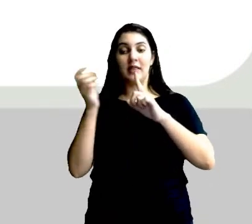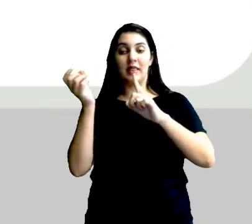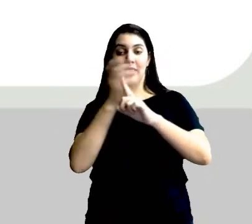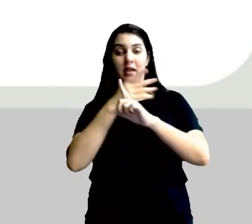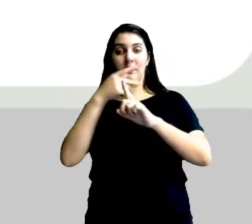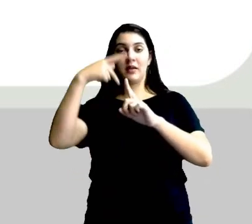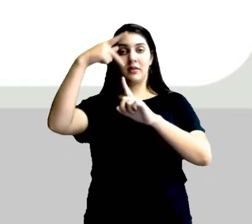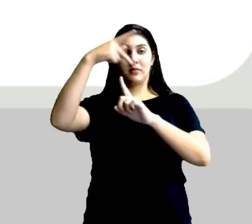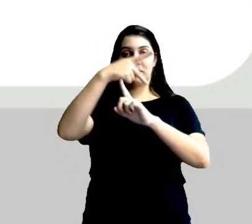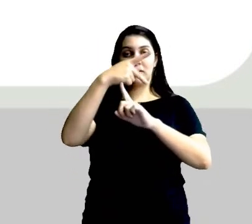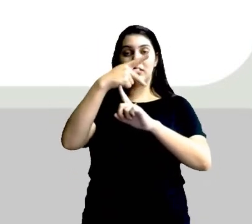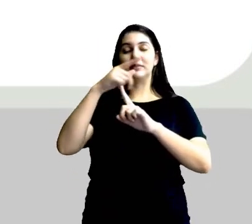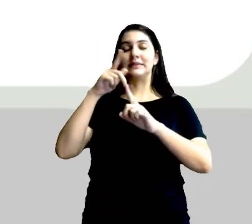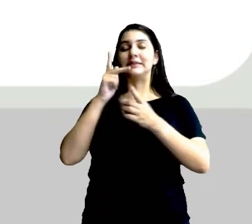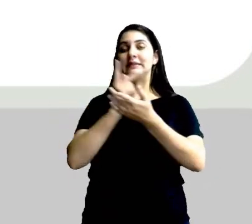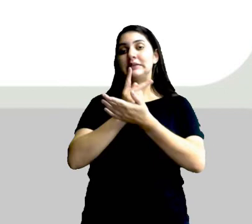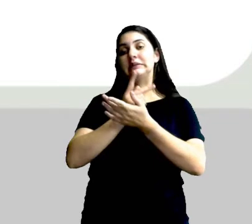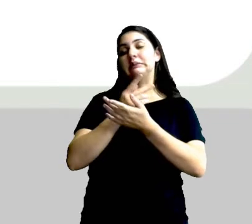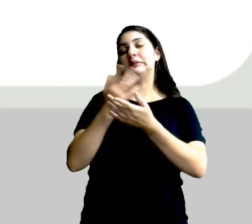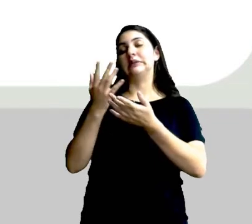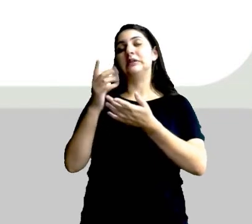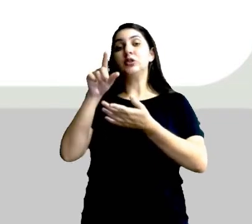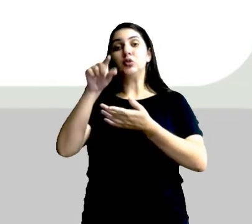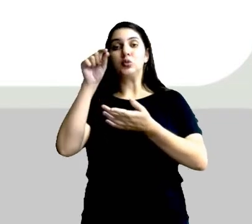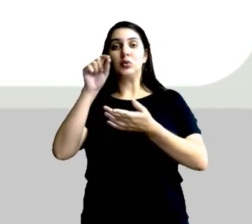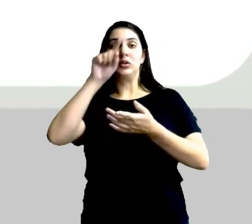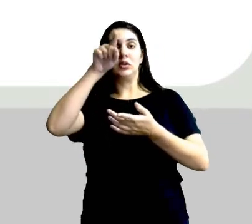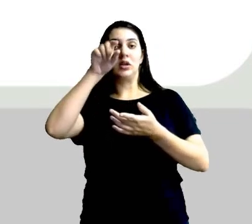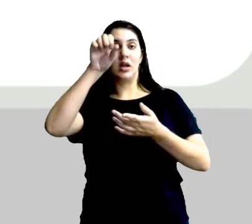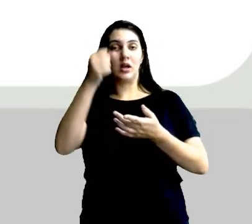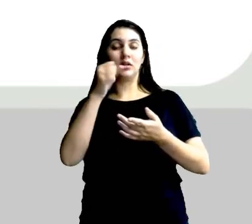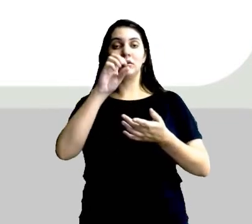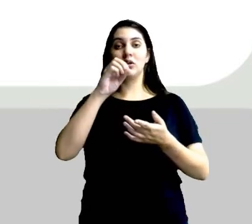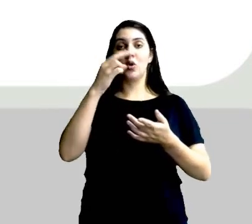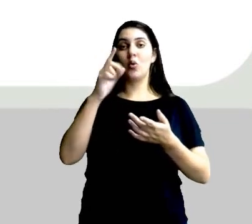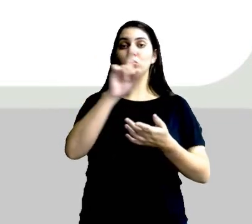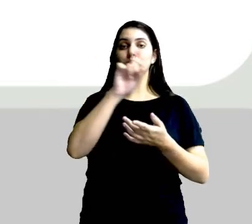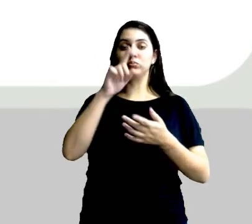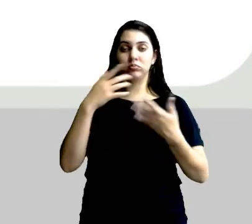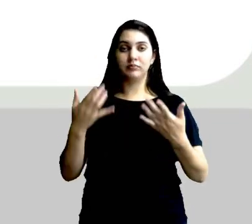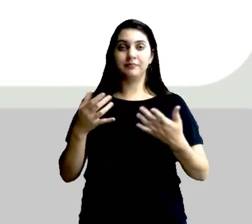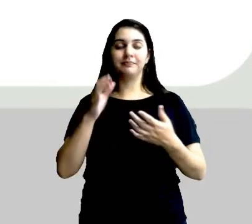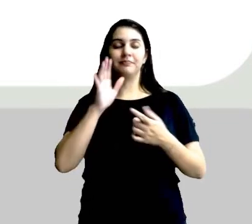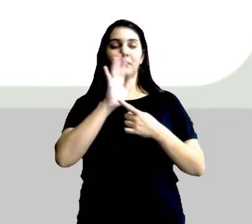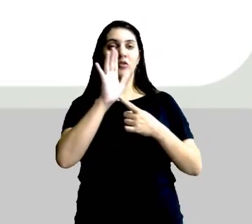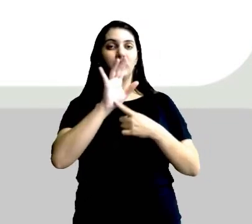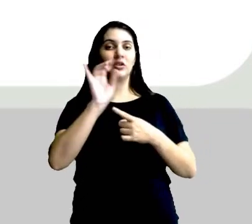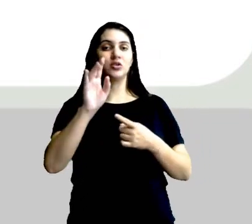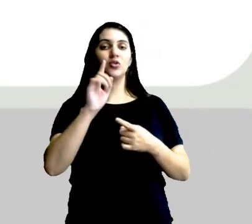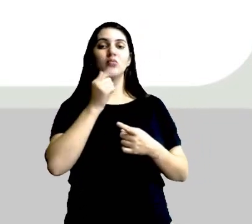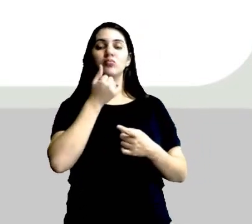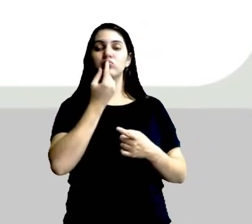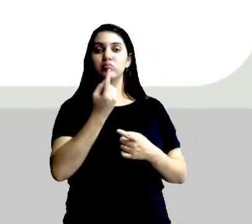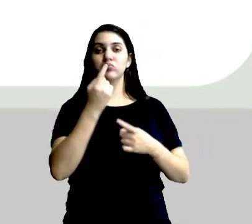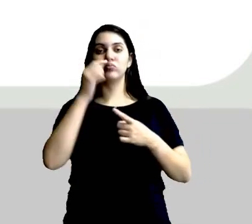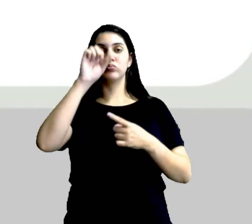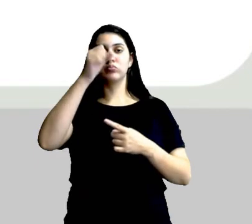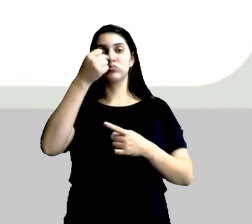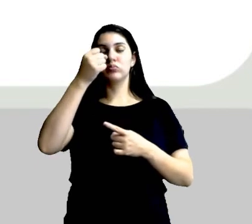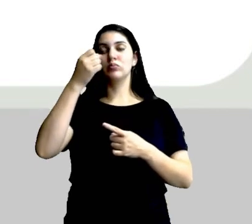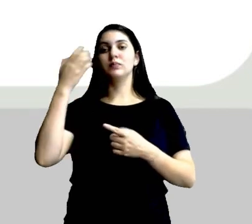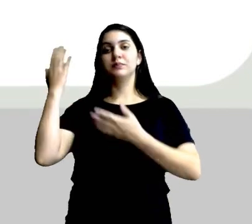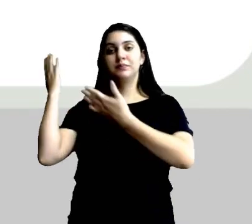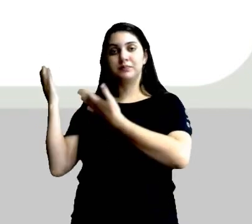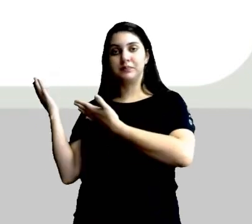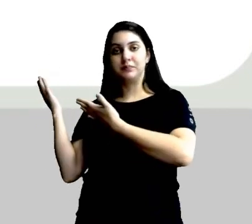você colocar o apóstrofo S, tá? Então, na maioria dos casos, você verá só o apóstrofo, como a gente tem no exemplo. My